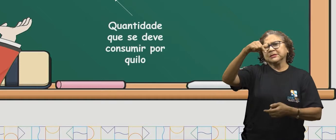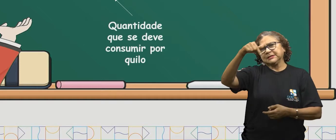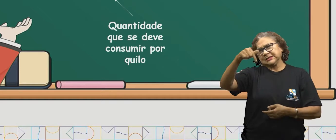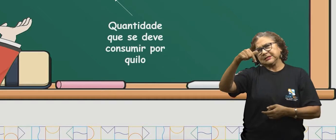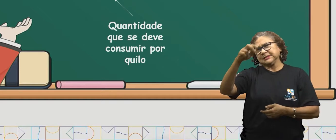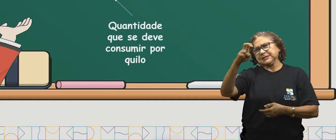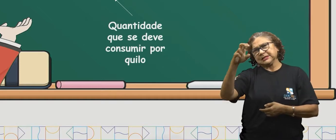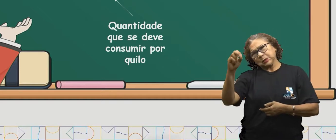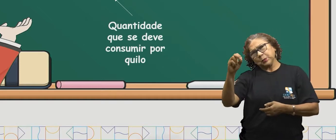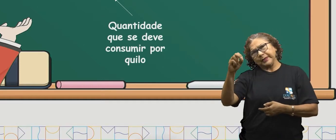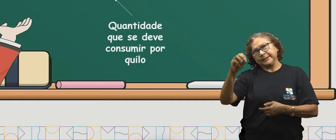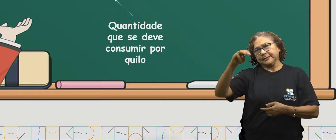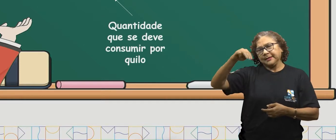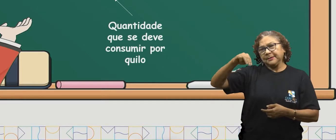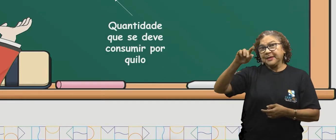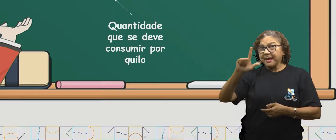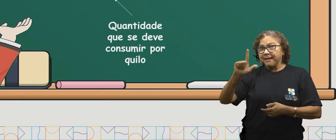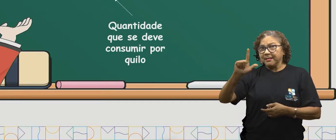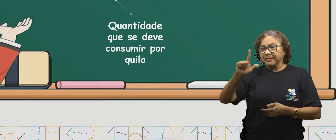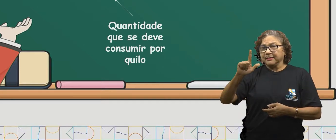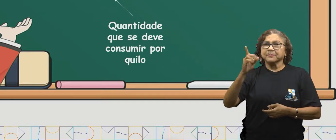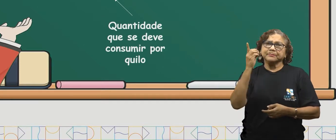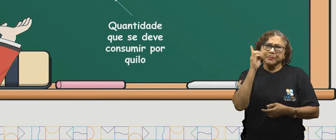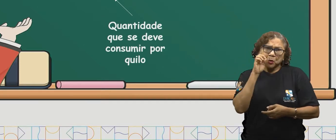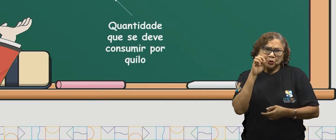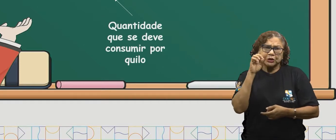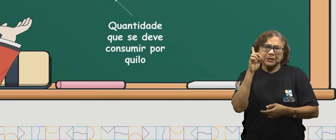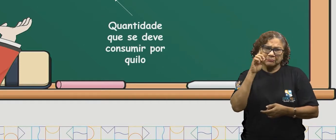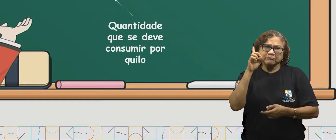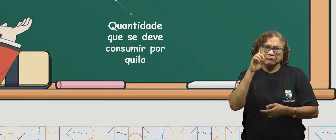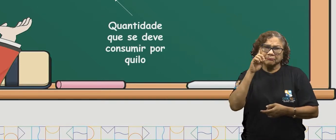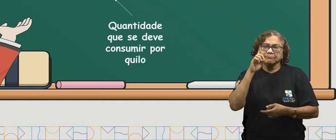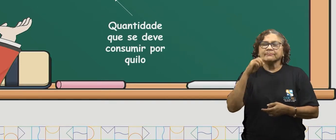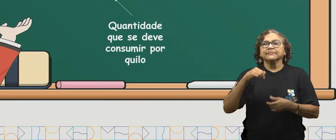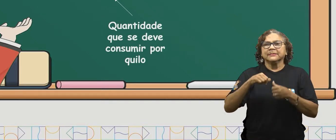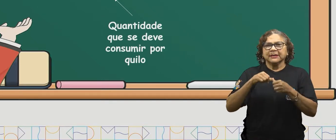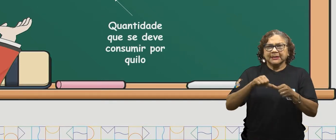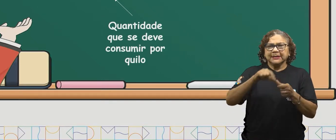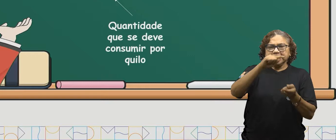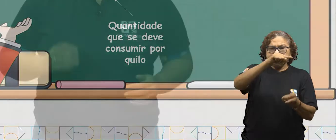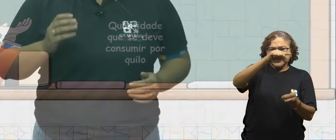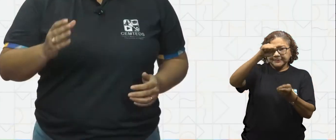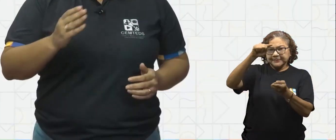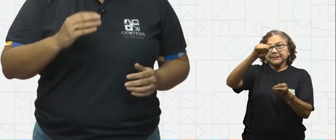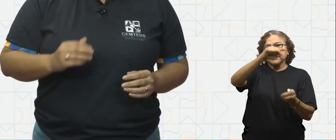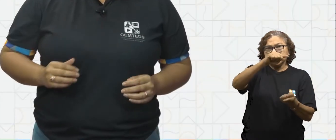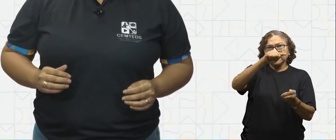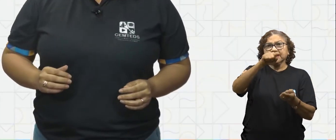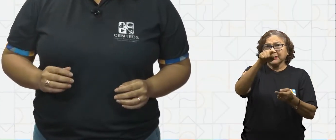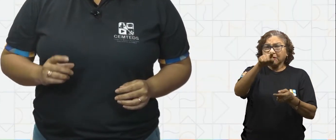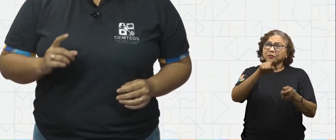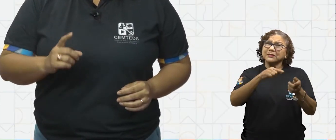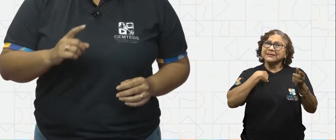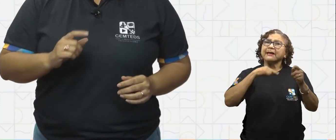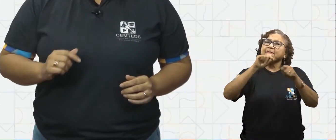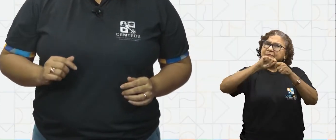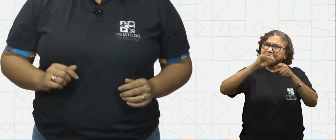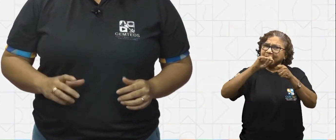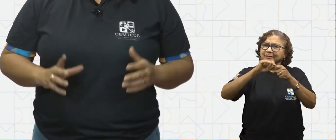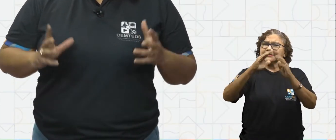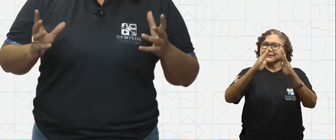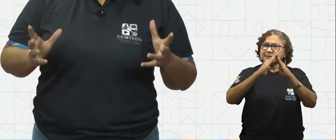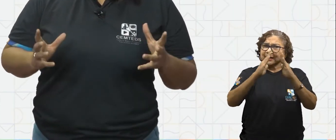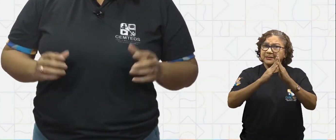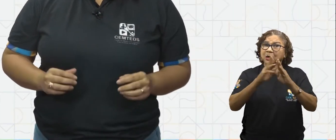1,750 ml de água por dia, ou 1 litro e 750 ml. Faça o cálculo usando o seu